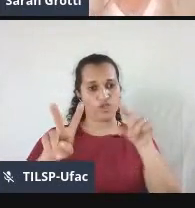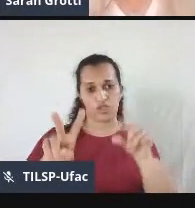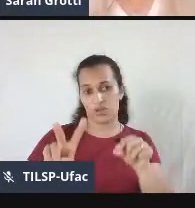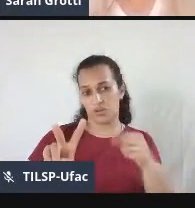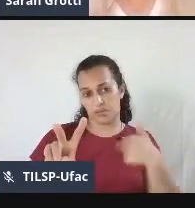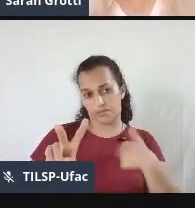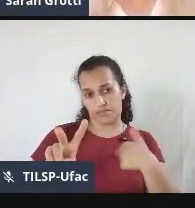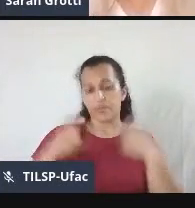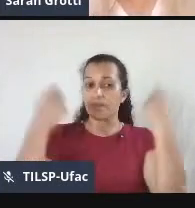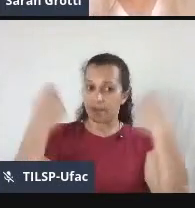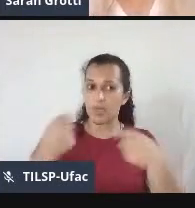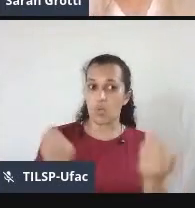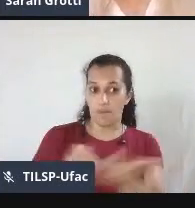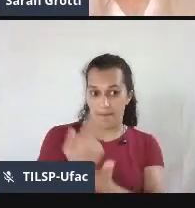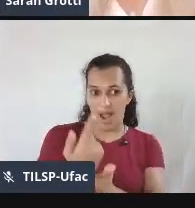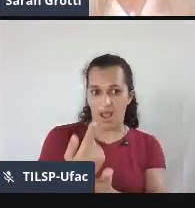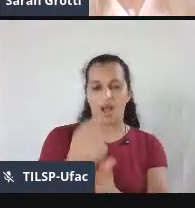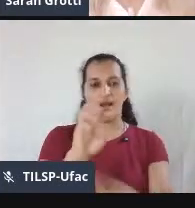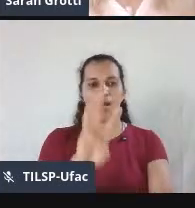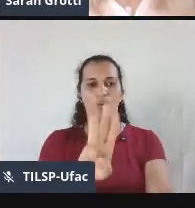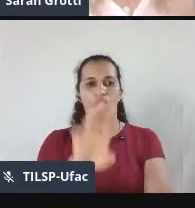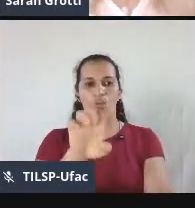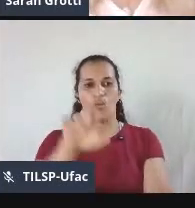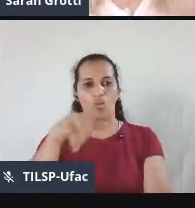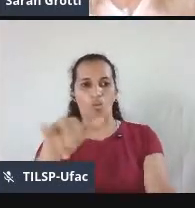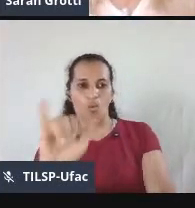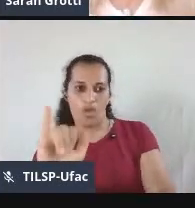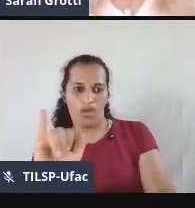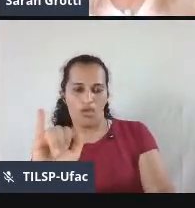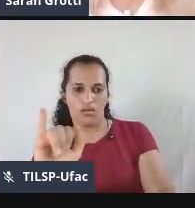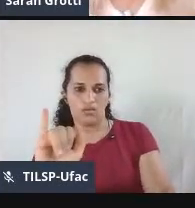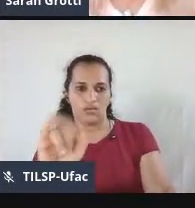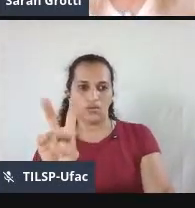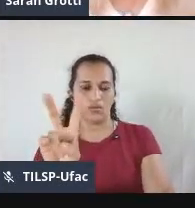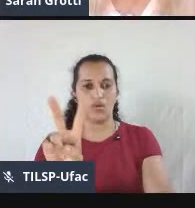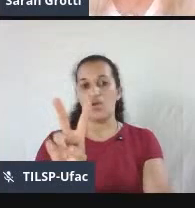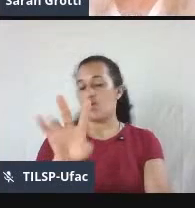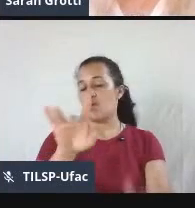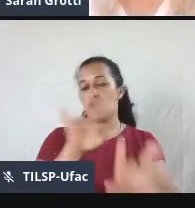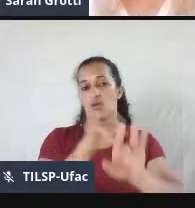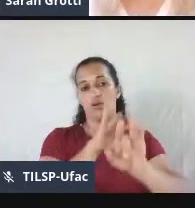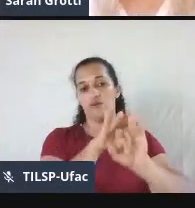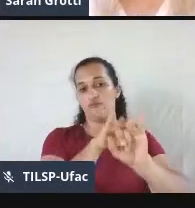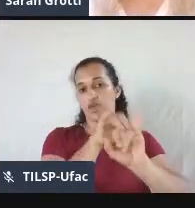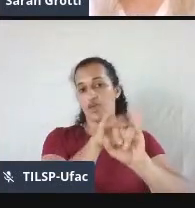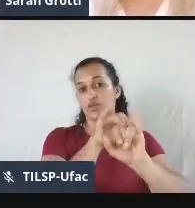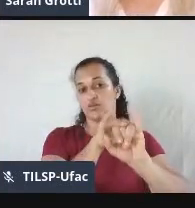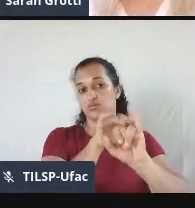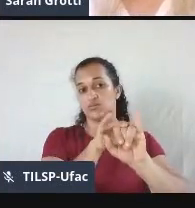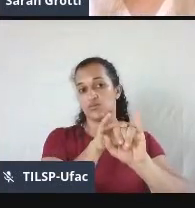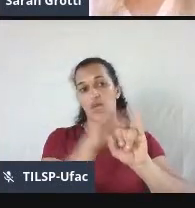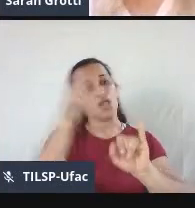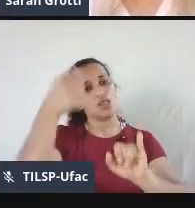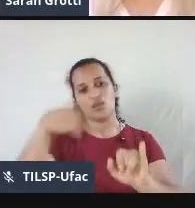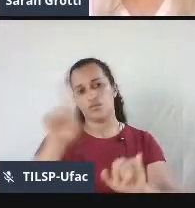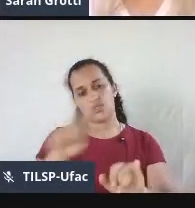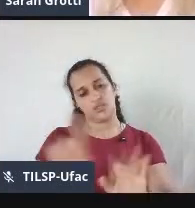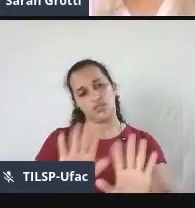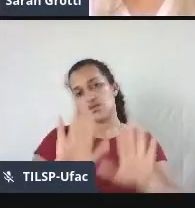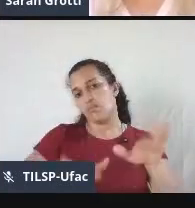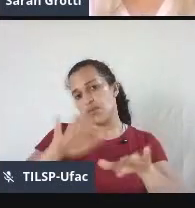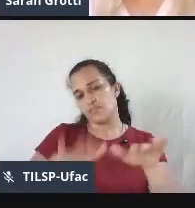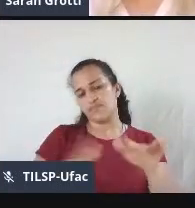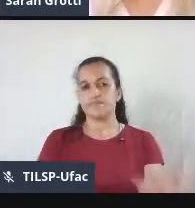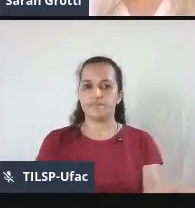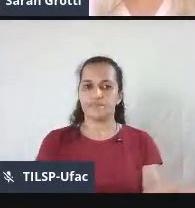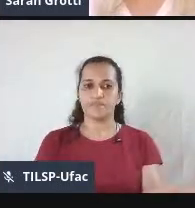O whey, só que vegano, não. Dependendo dali da sua rotina, não vai precisar. A avaliação